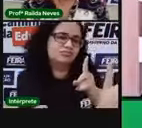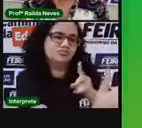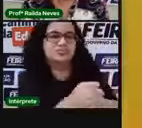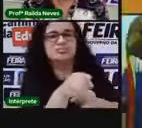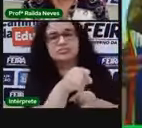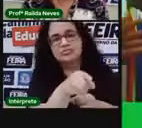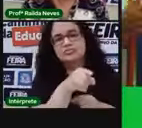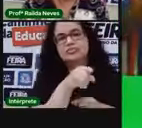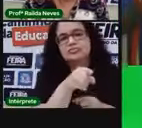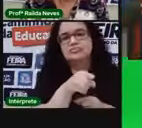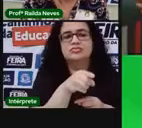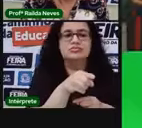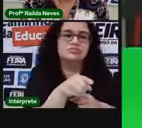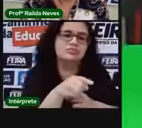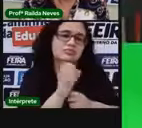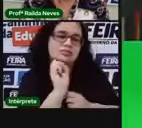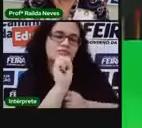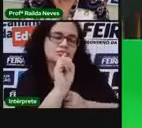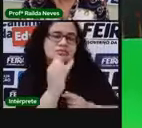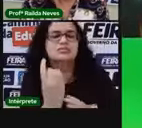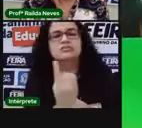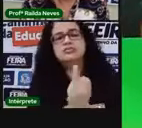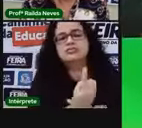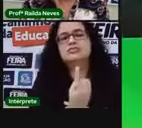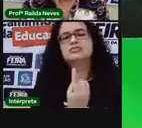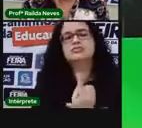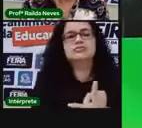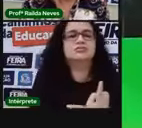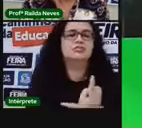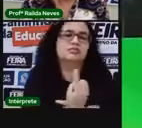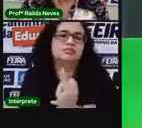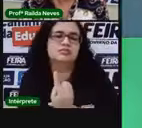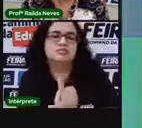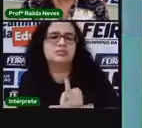lá, e assim eu me sinto só. Eu fiz